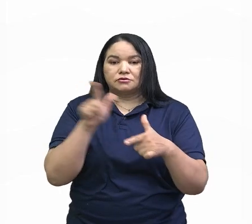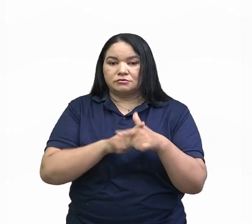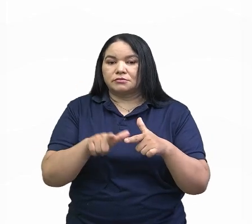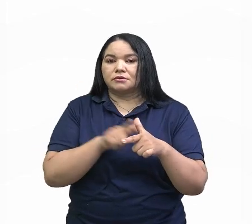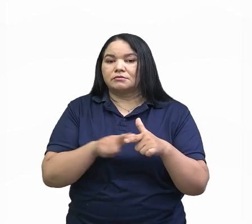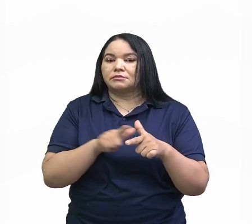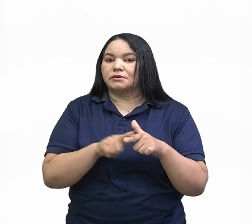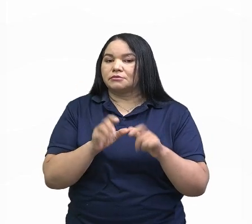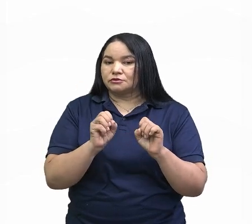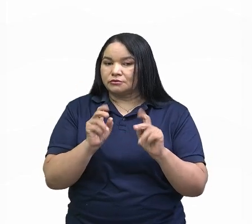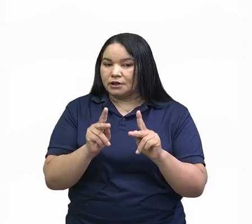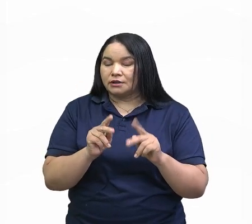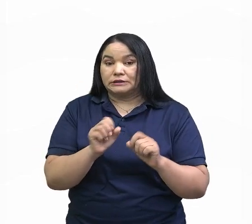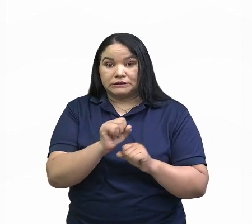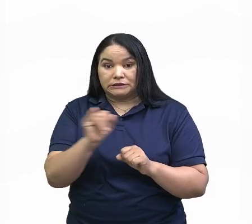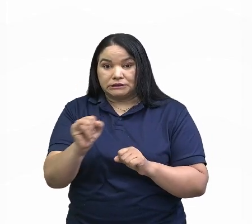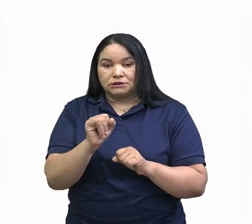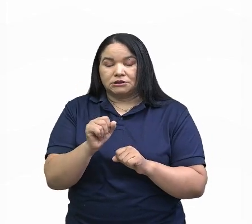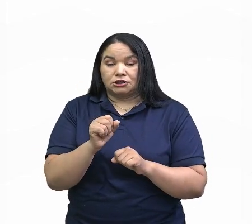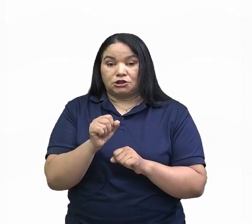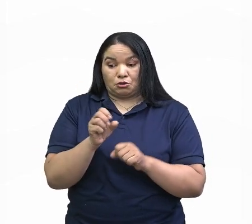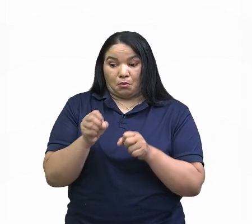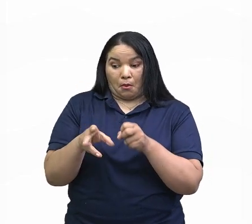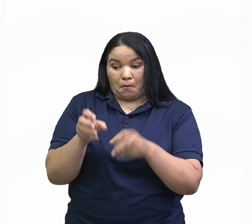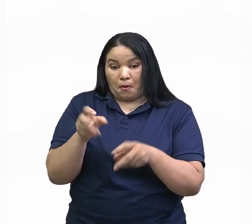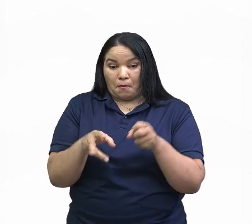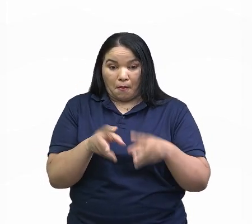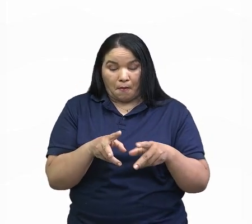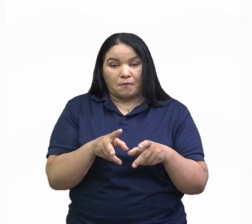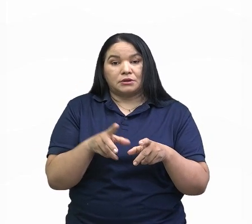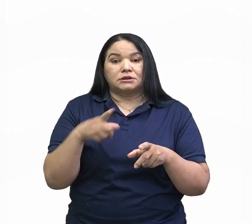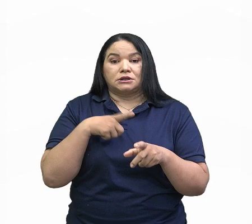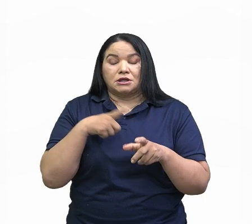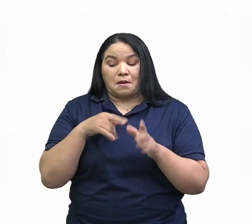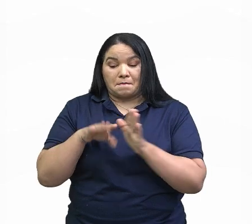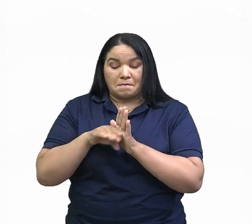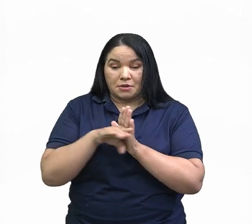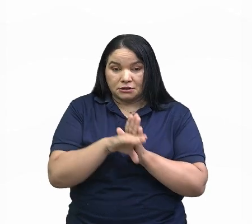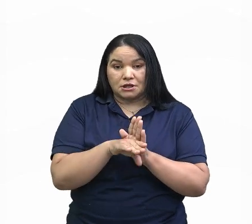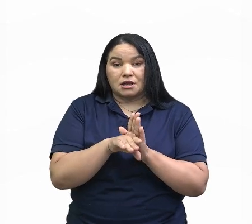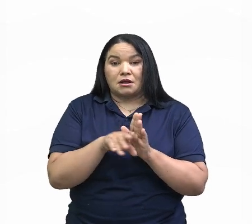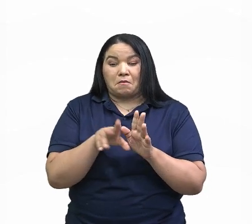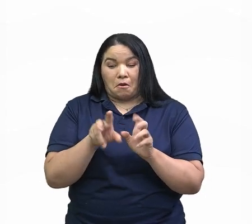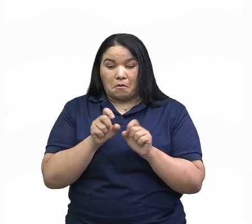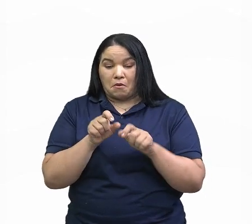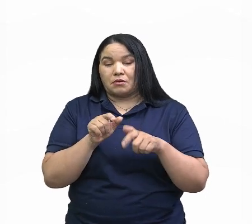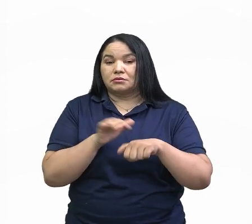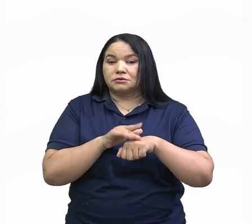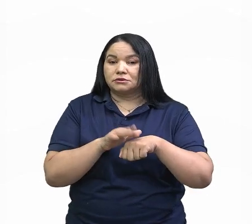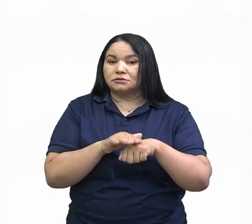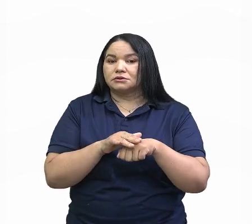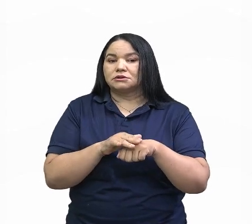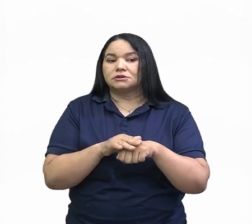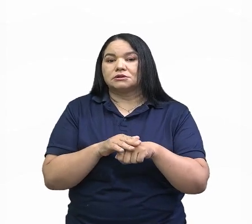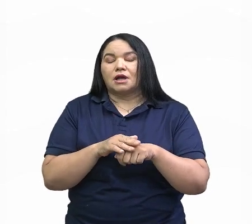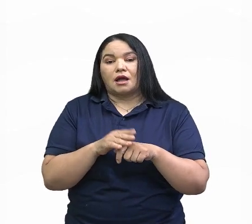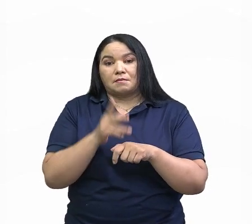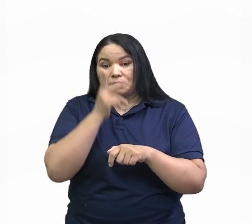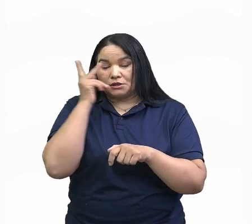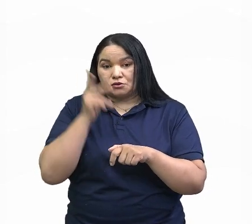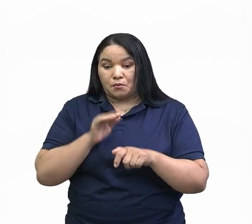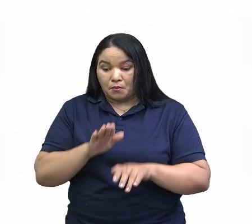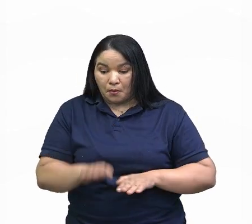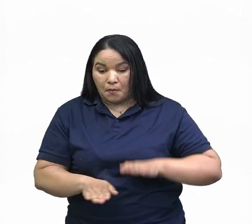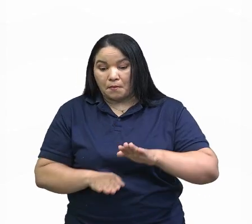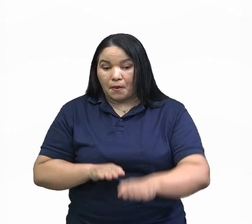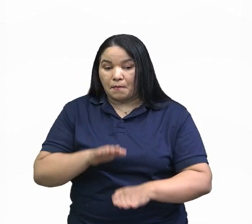água contaminada. E se ela está contaminada, tem a presença de algum organismo causador de doença, provavelmente as pessoas que têm contato com